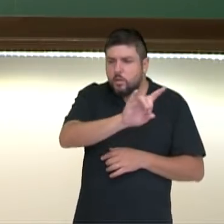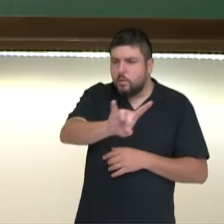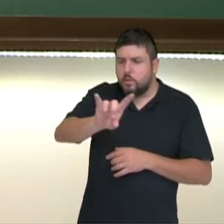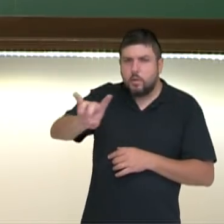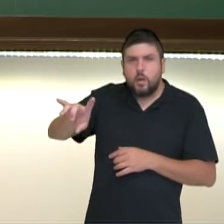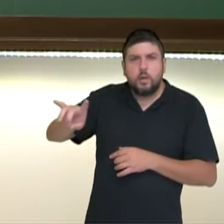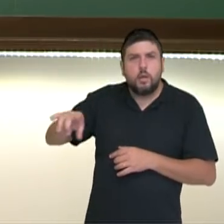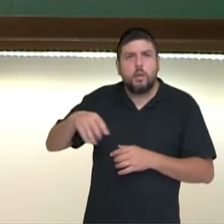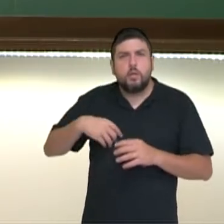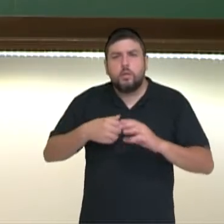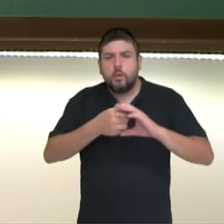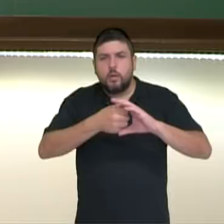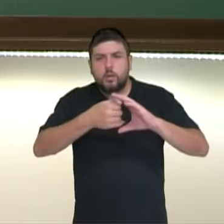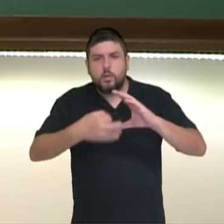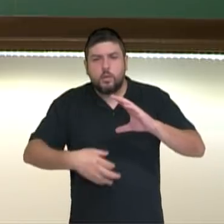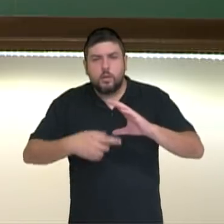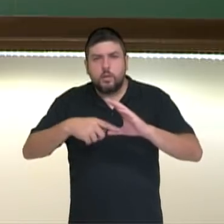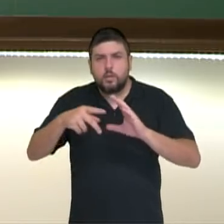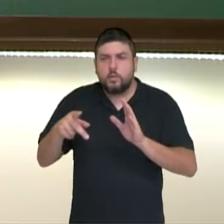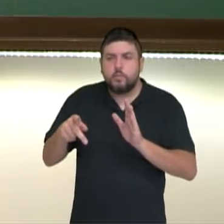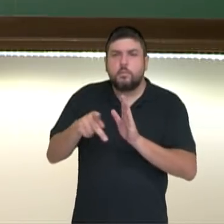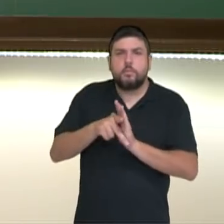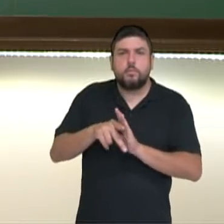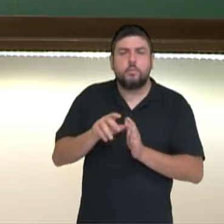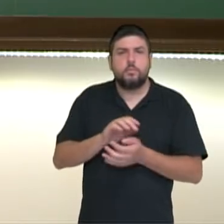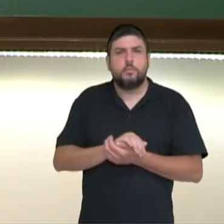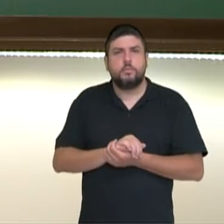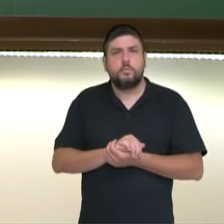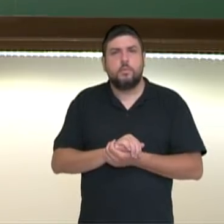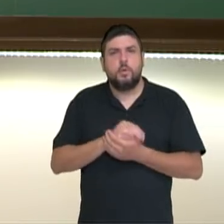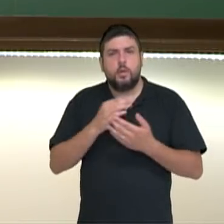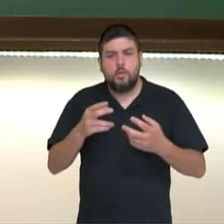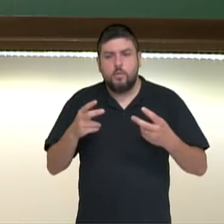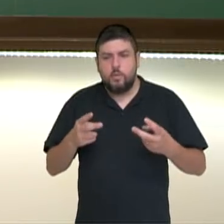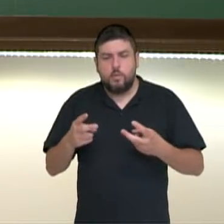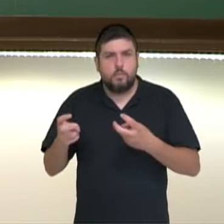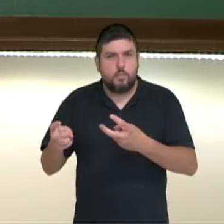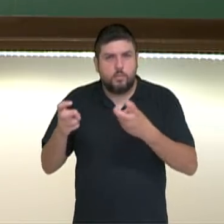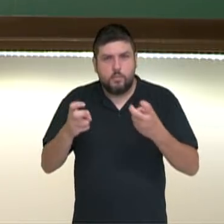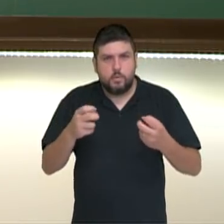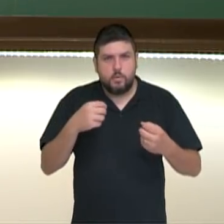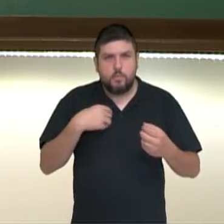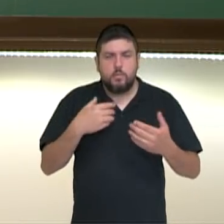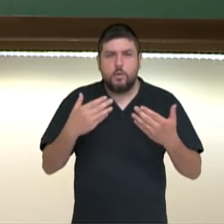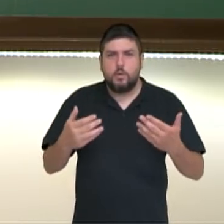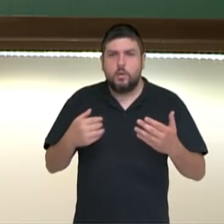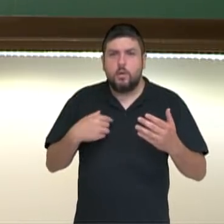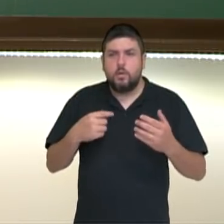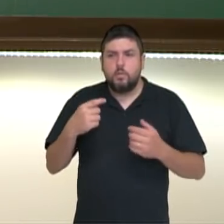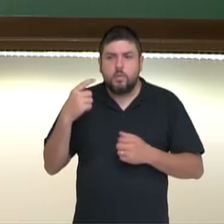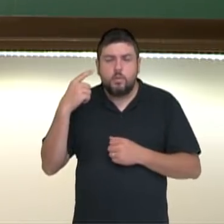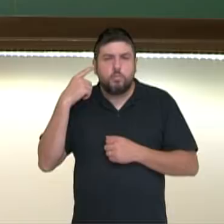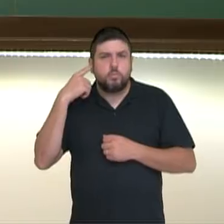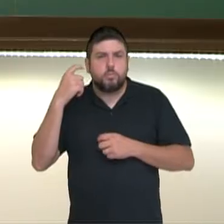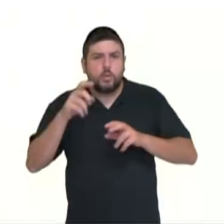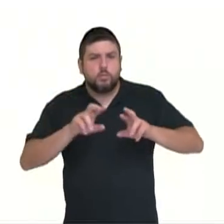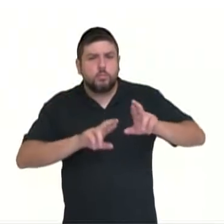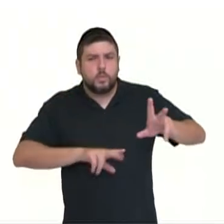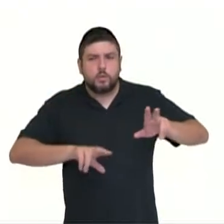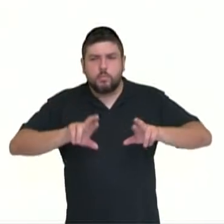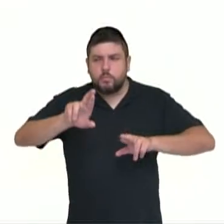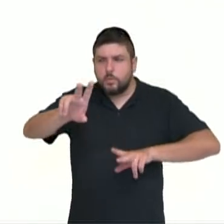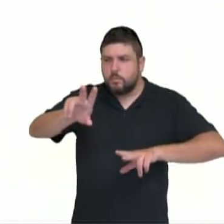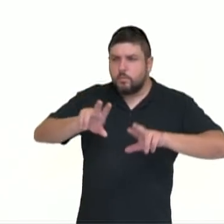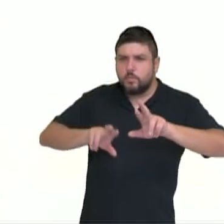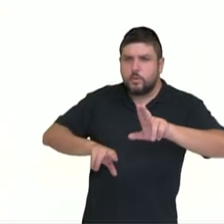timbre característico. Então, é por esse timbre que você